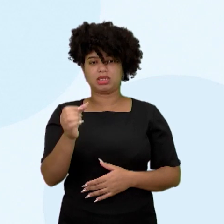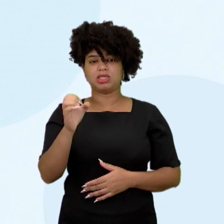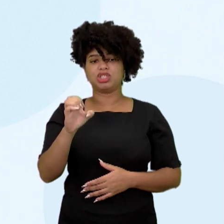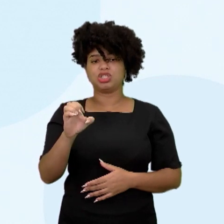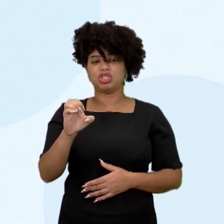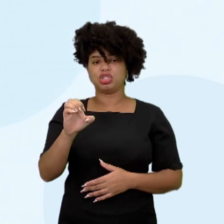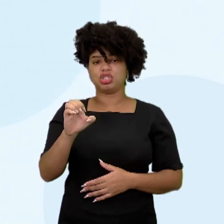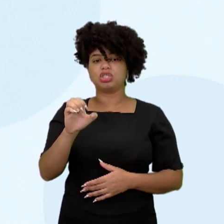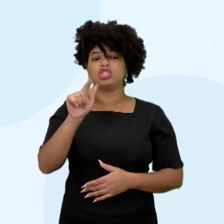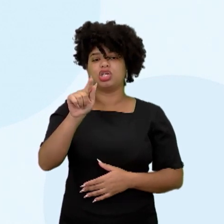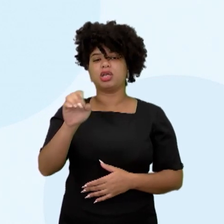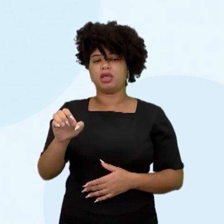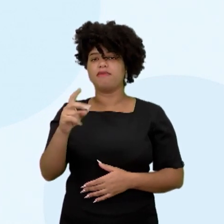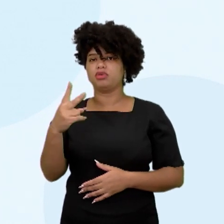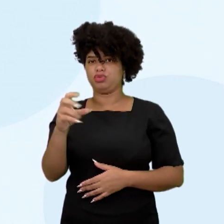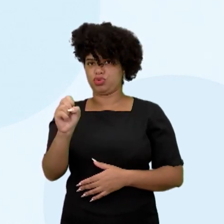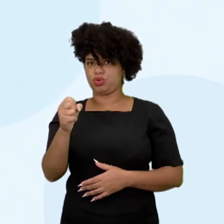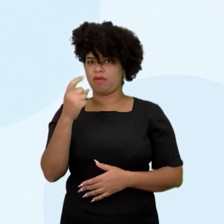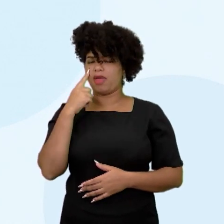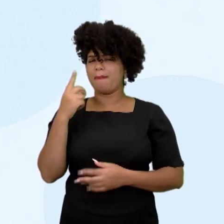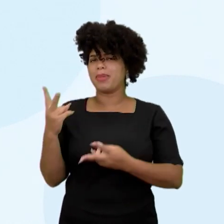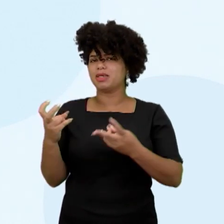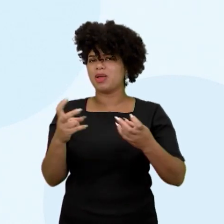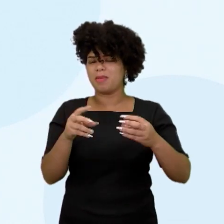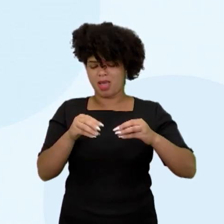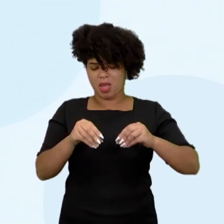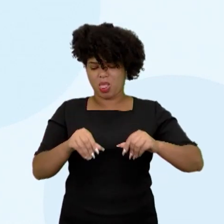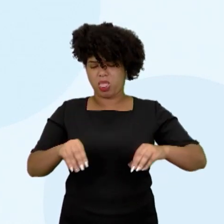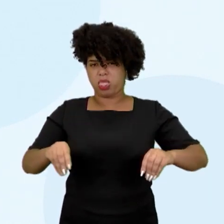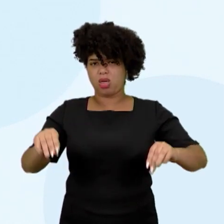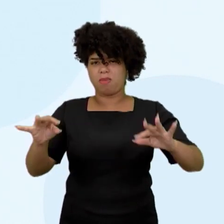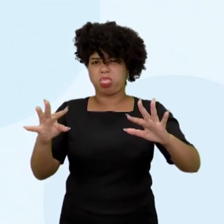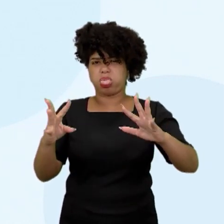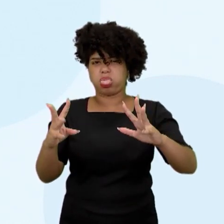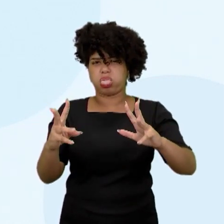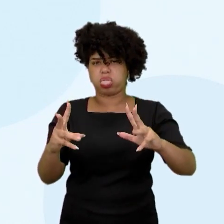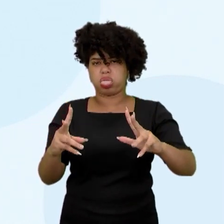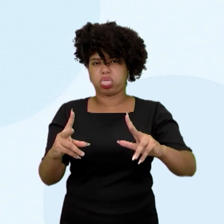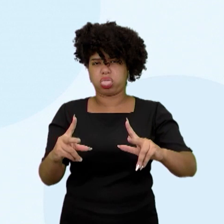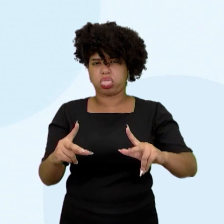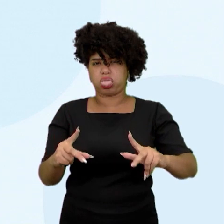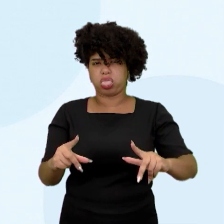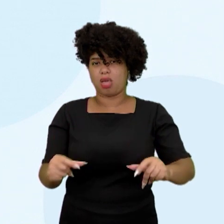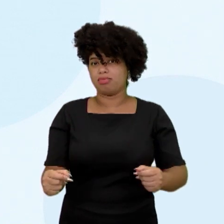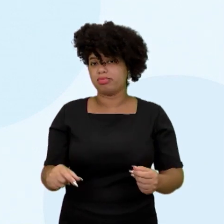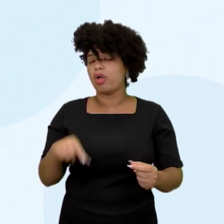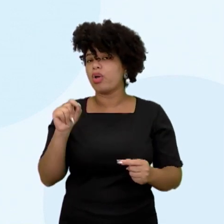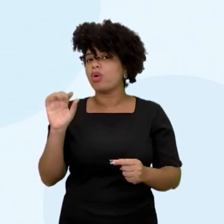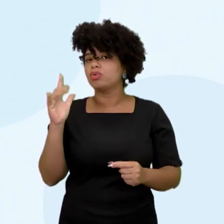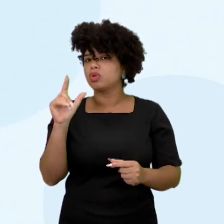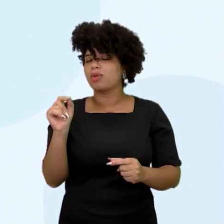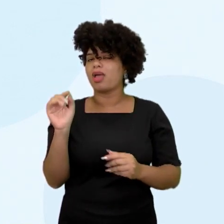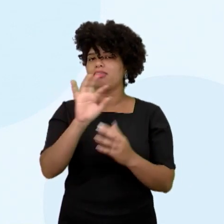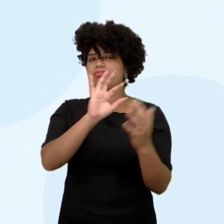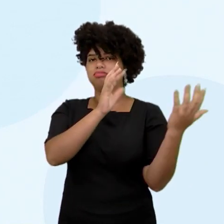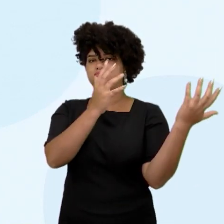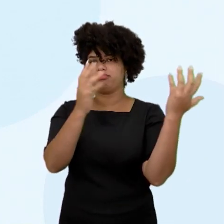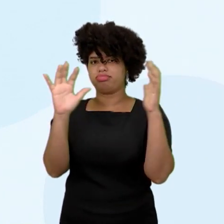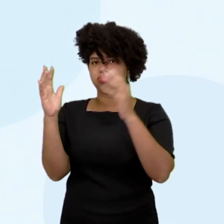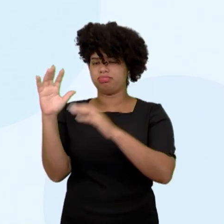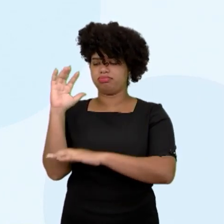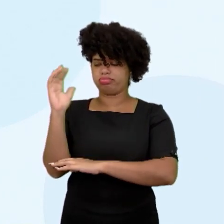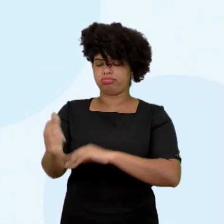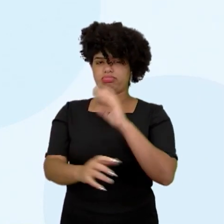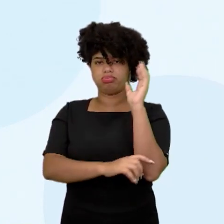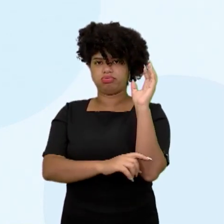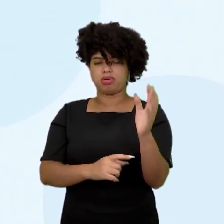EF06GE28. Relacionar o processo de degradação do solo com desmatamento, queimadas,